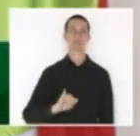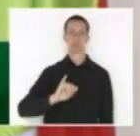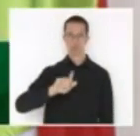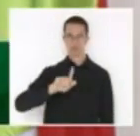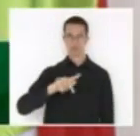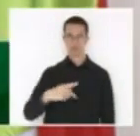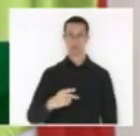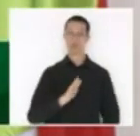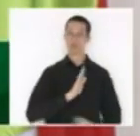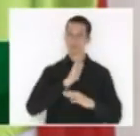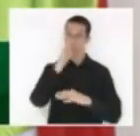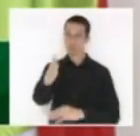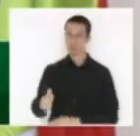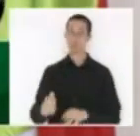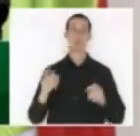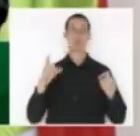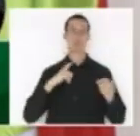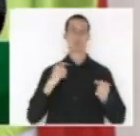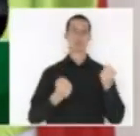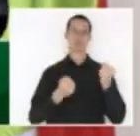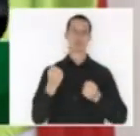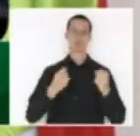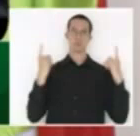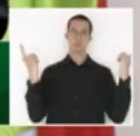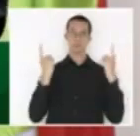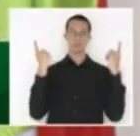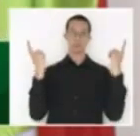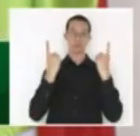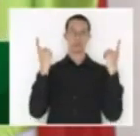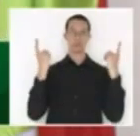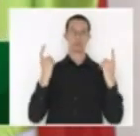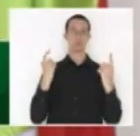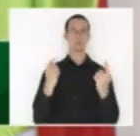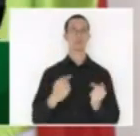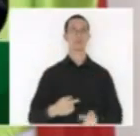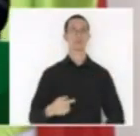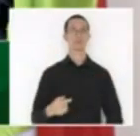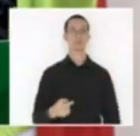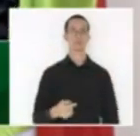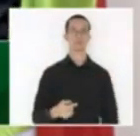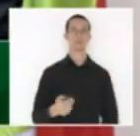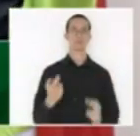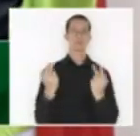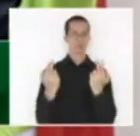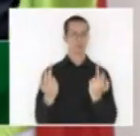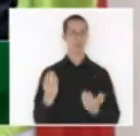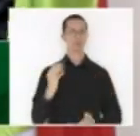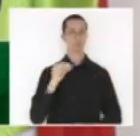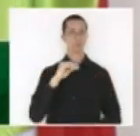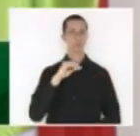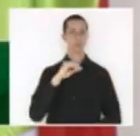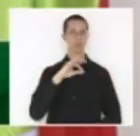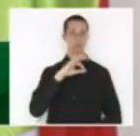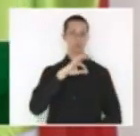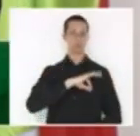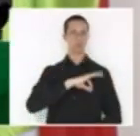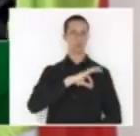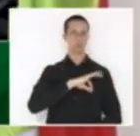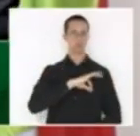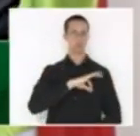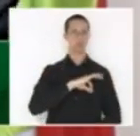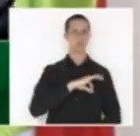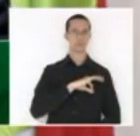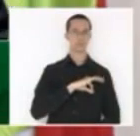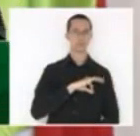é considerado como um agente da segurança, é um agente da segurança, mas é quase considerado